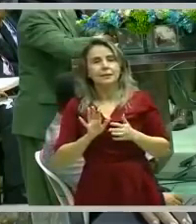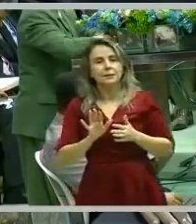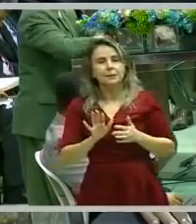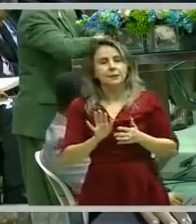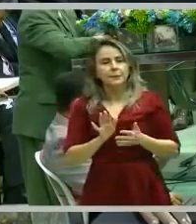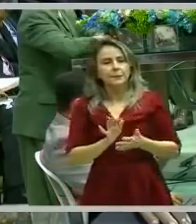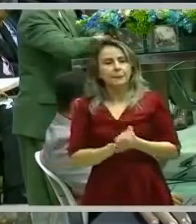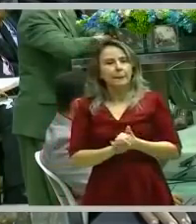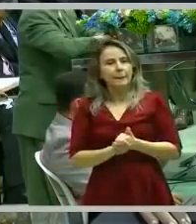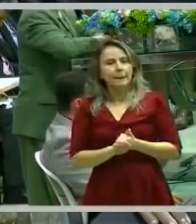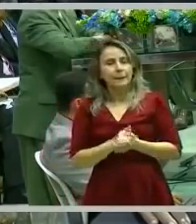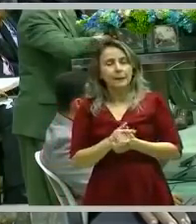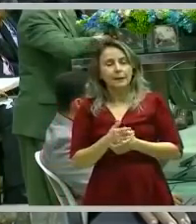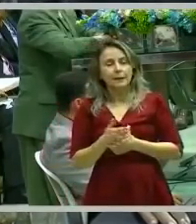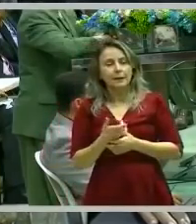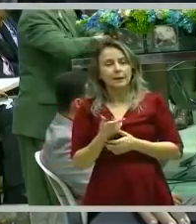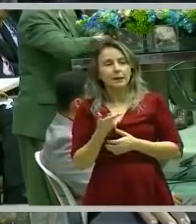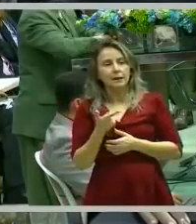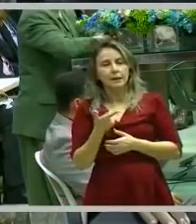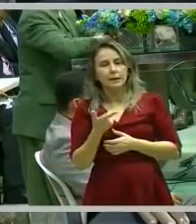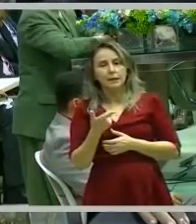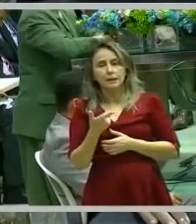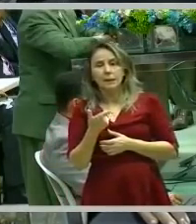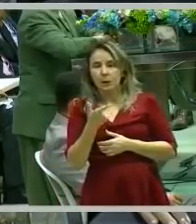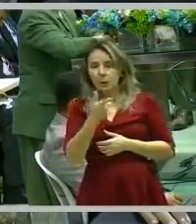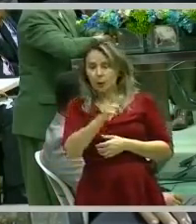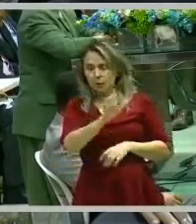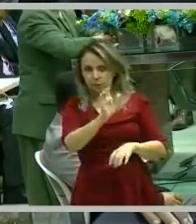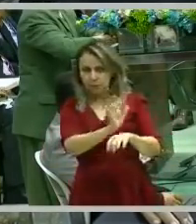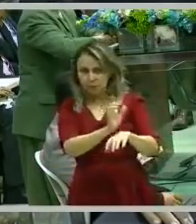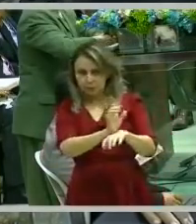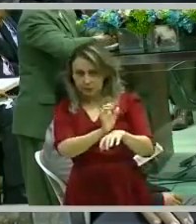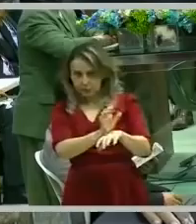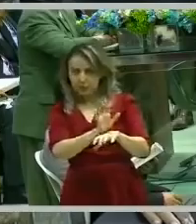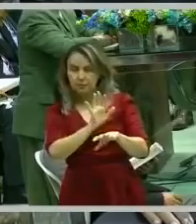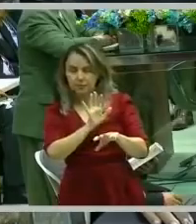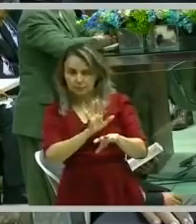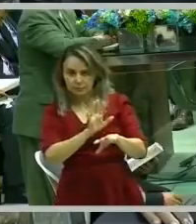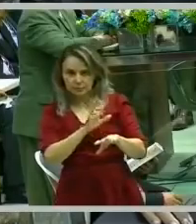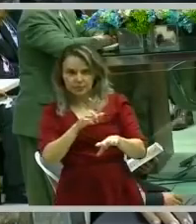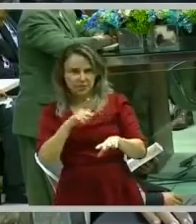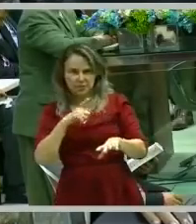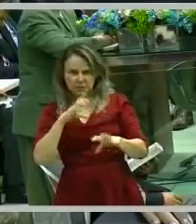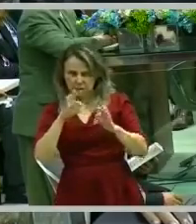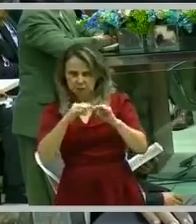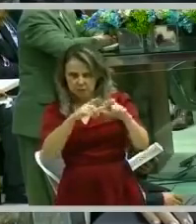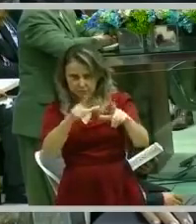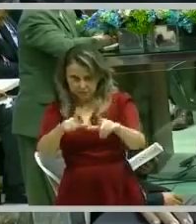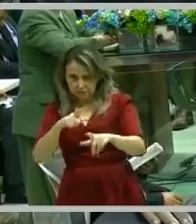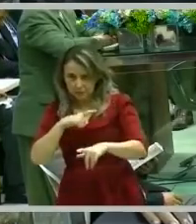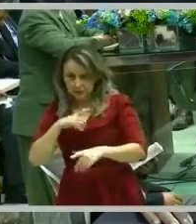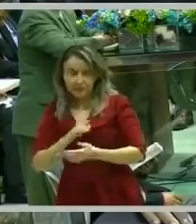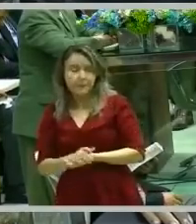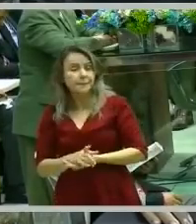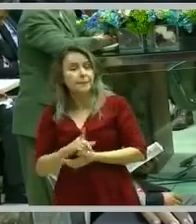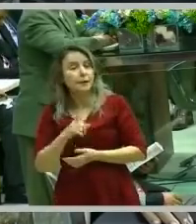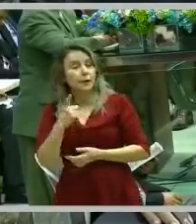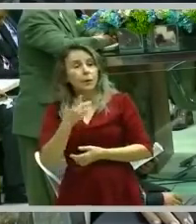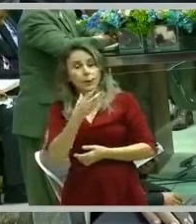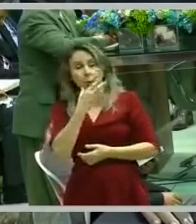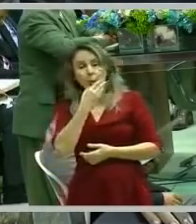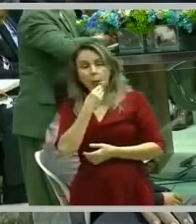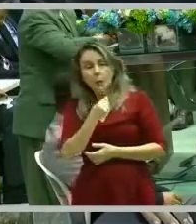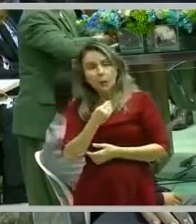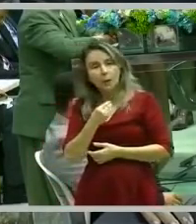o estado não, que fica feio, porque senão o pessoal pensa que naquele estado só tem gente assim. E em todos os lugares tem. Um irmão passou a noite na vigília. O